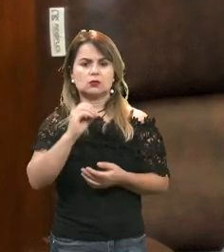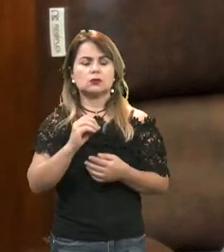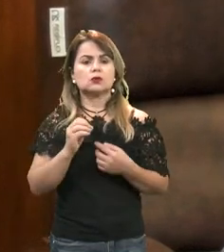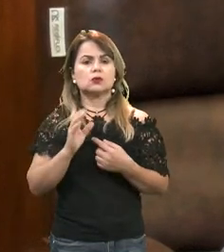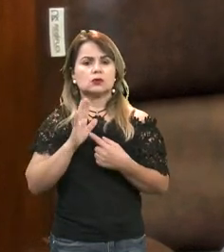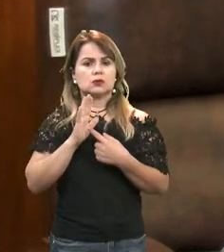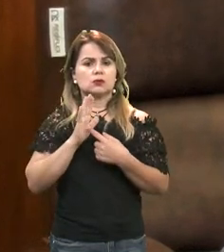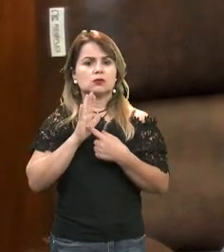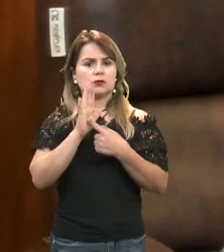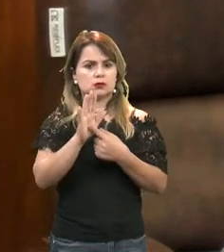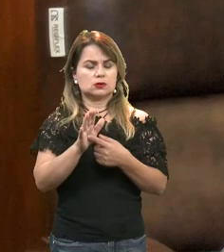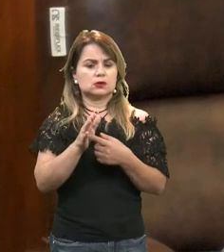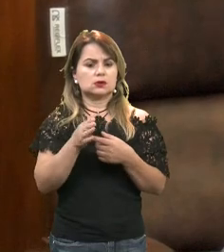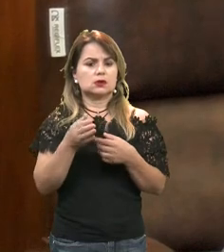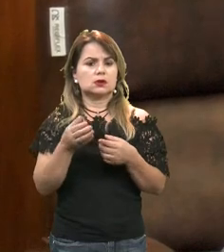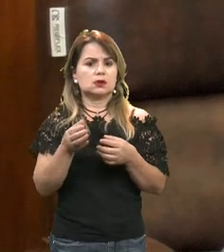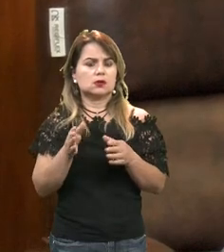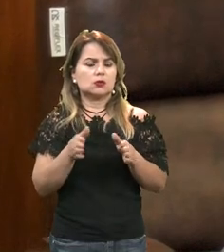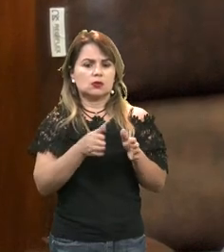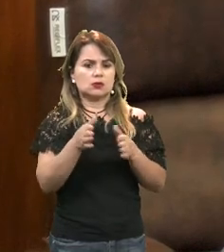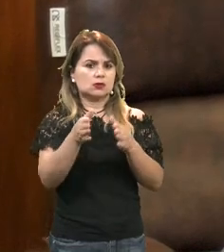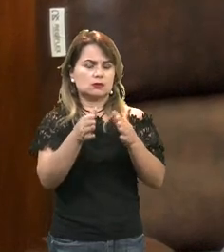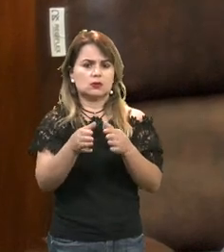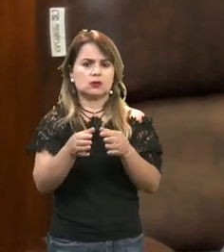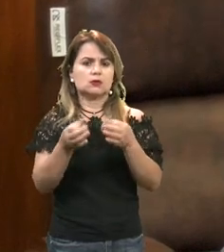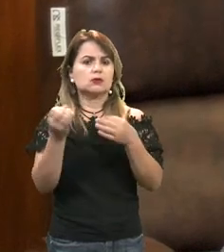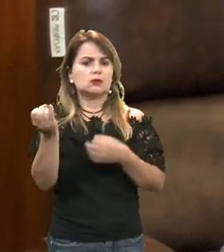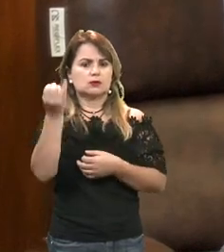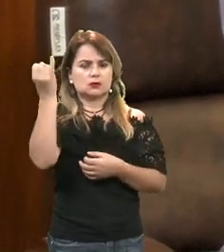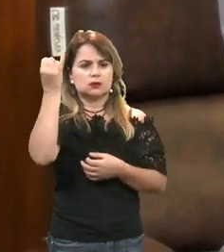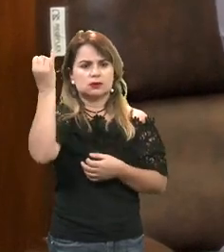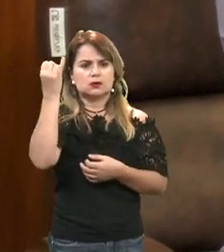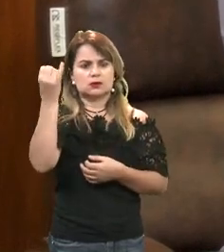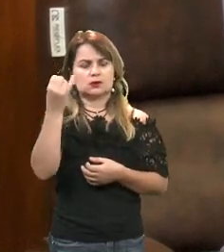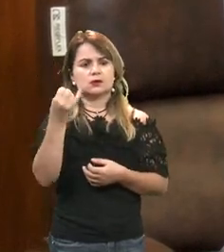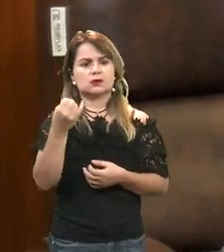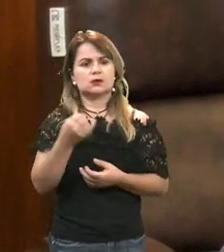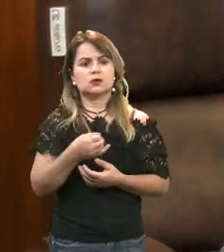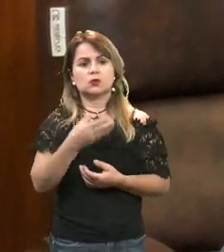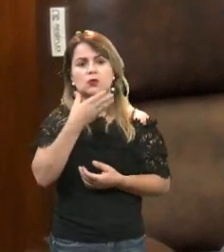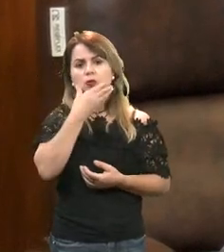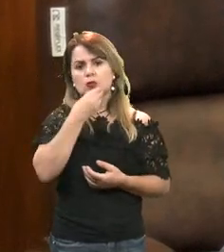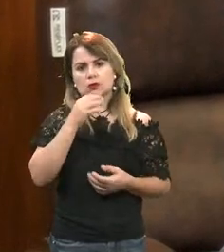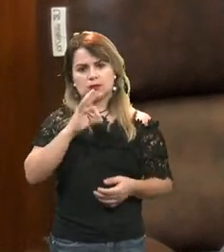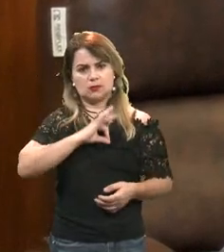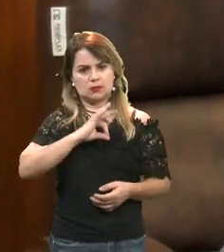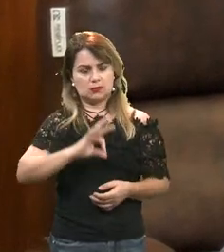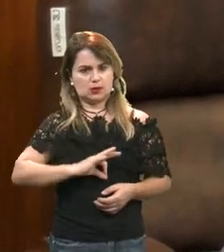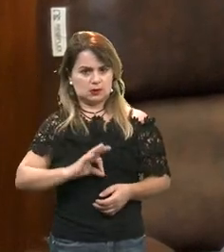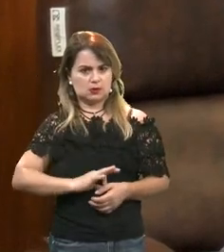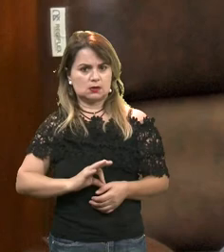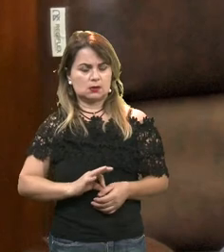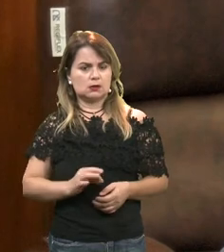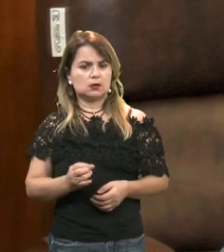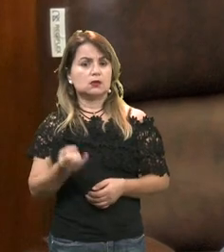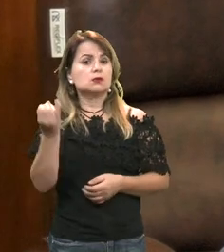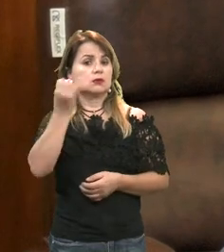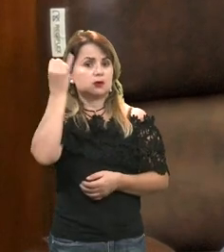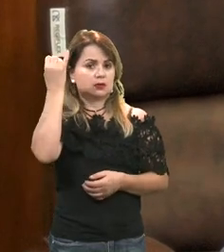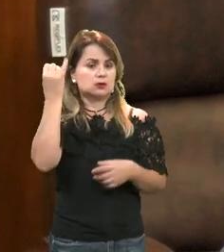interessante de uma obra pioneira, Padre Ticão, em São Paulo, Zona Leste. Incrível, incrível o que o senhor me está